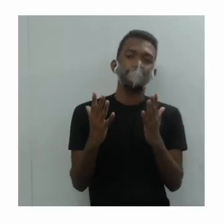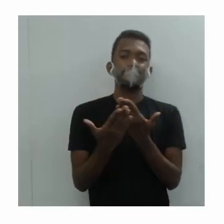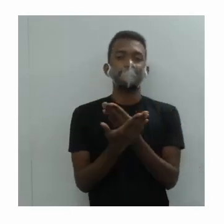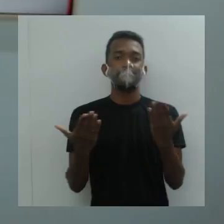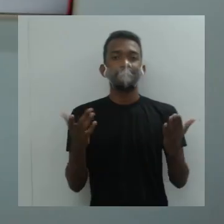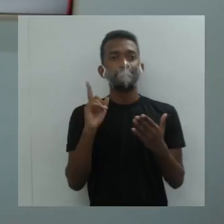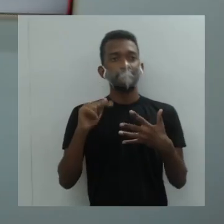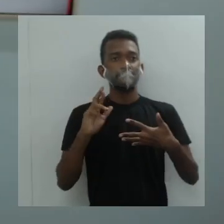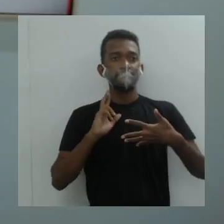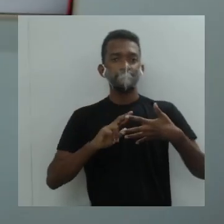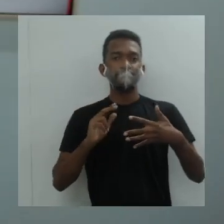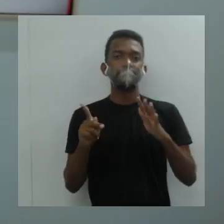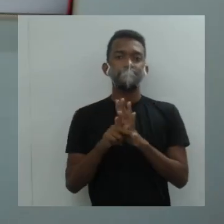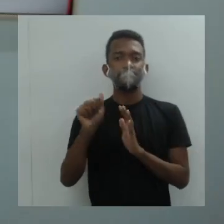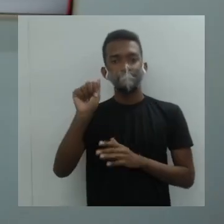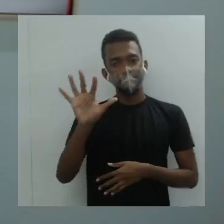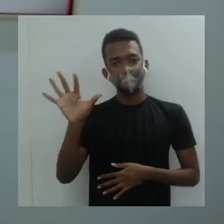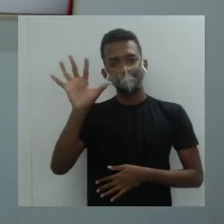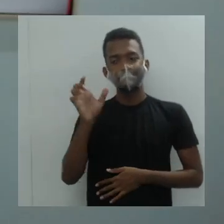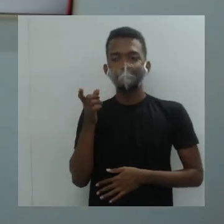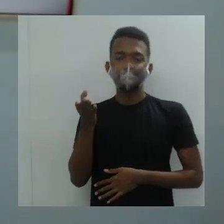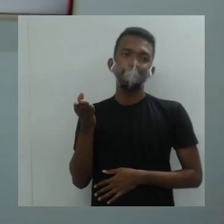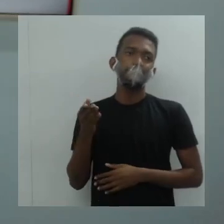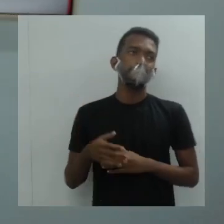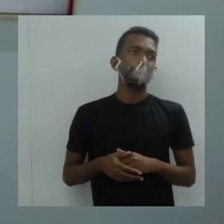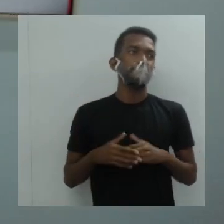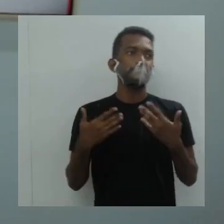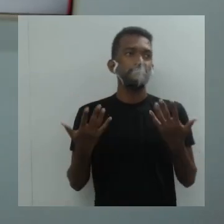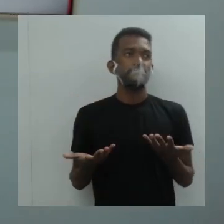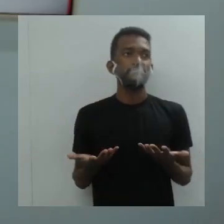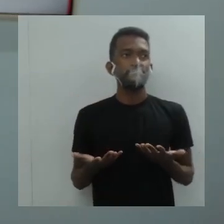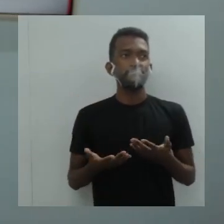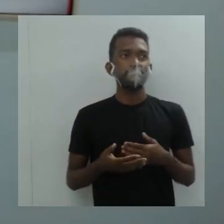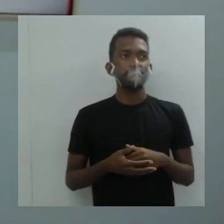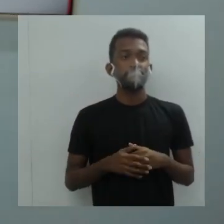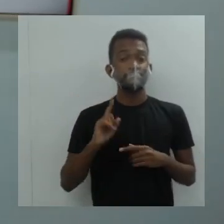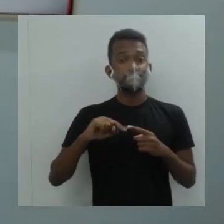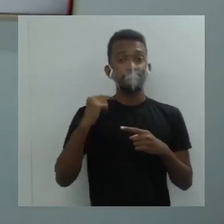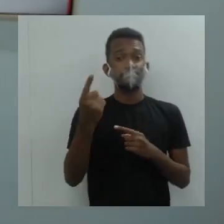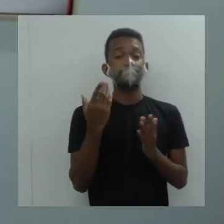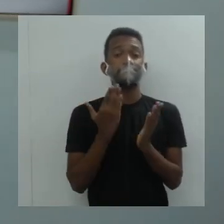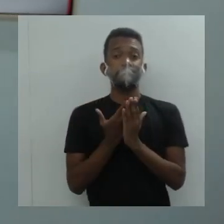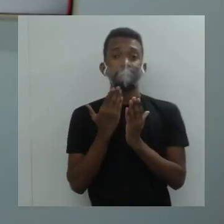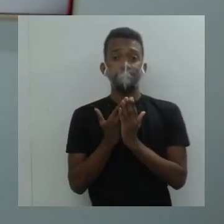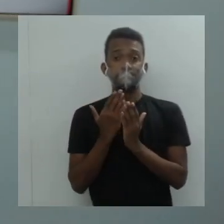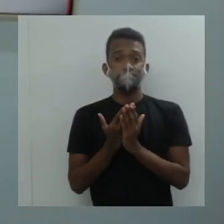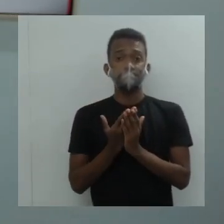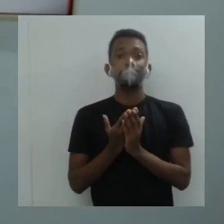o continente asiático. Pois bem, na